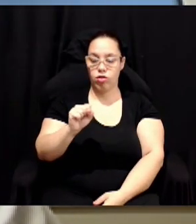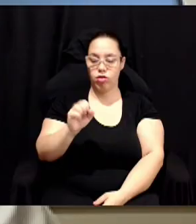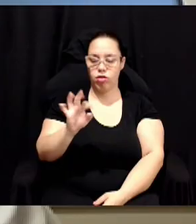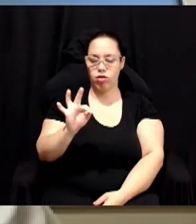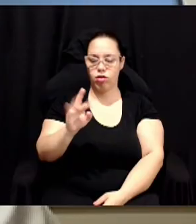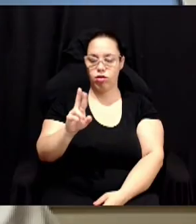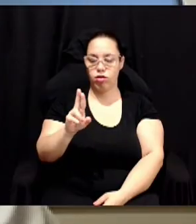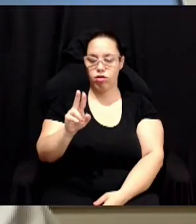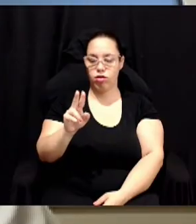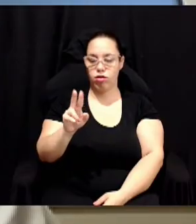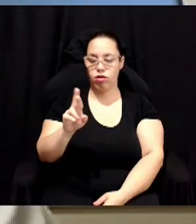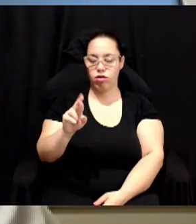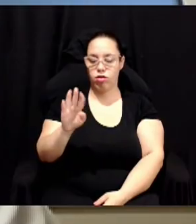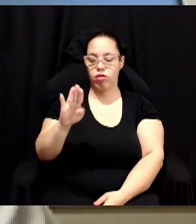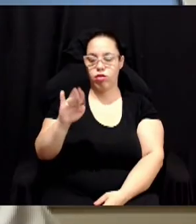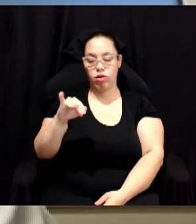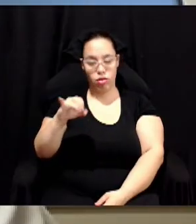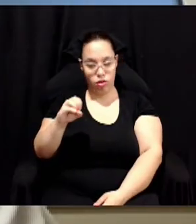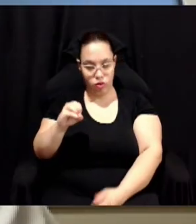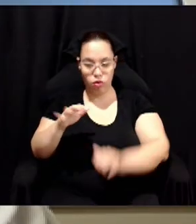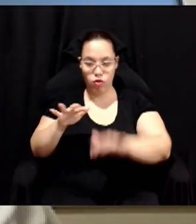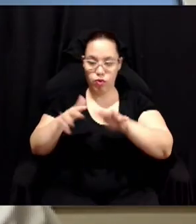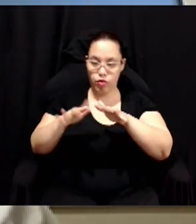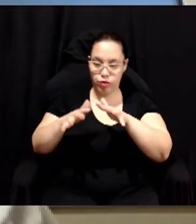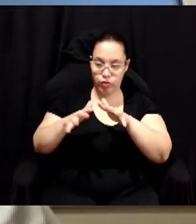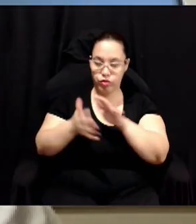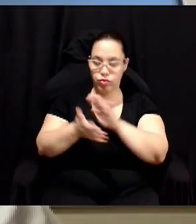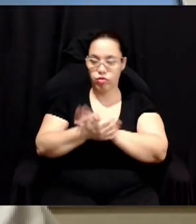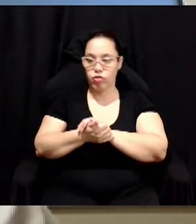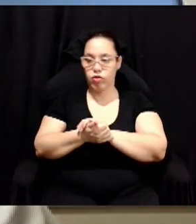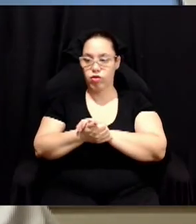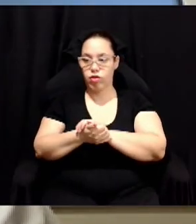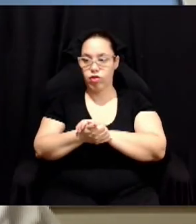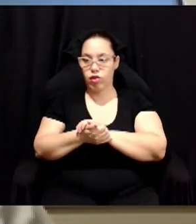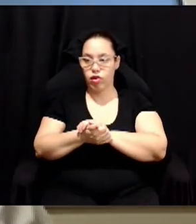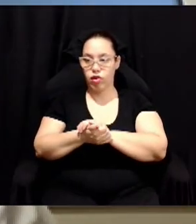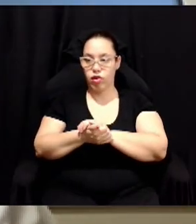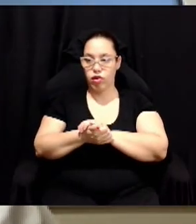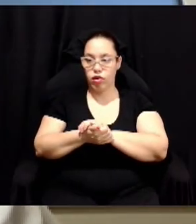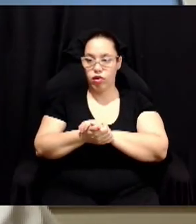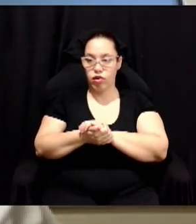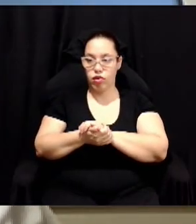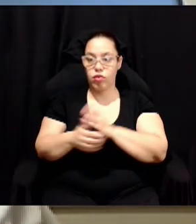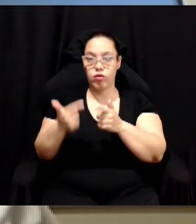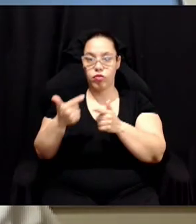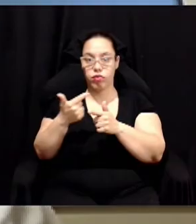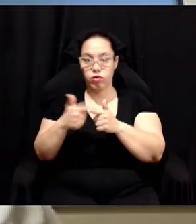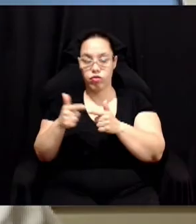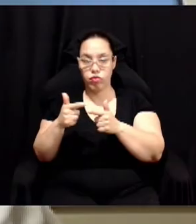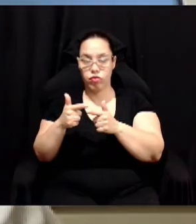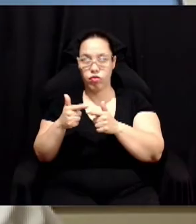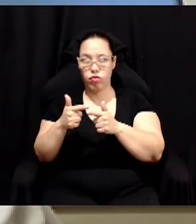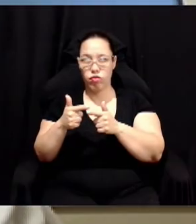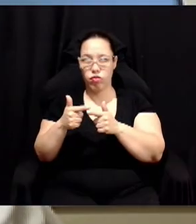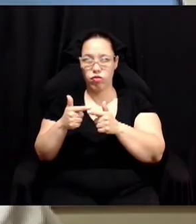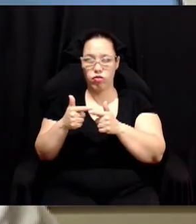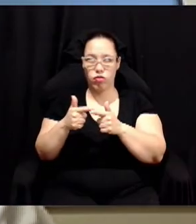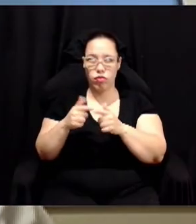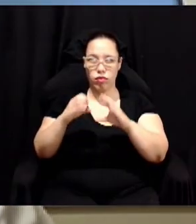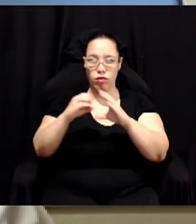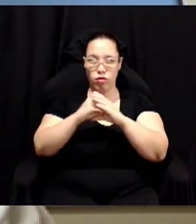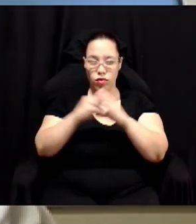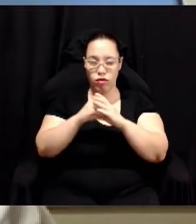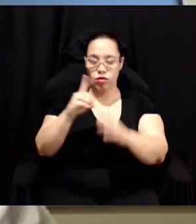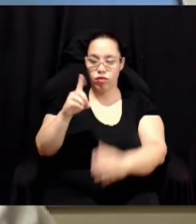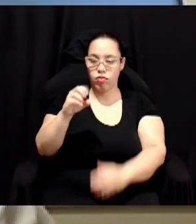é causado por uma degeneração das células nervosas, dos neurônios, que produzem a dopamina. E por